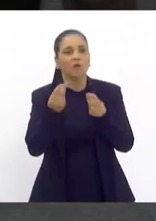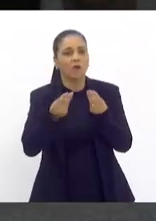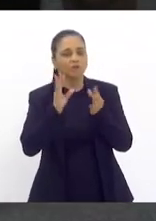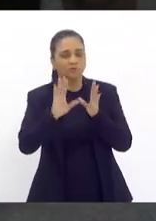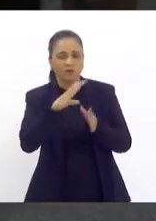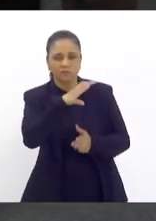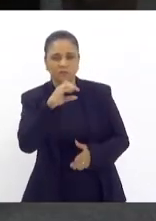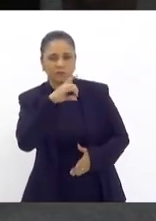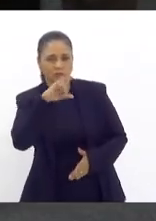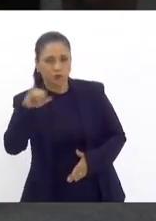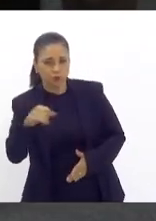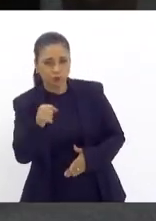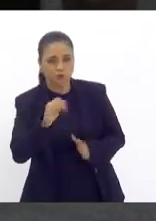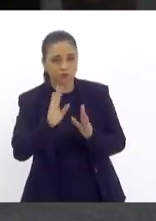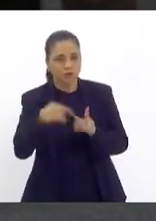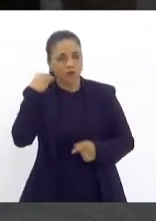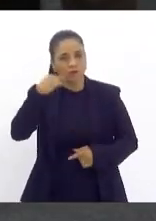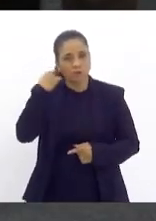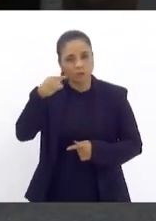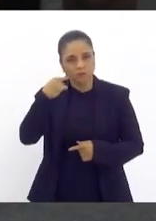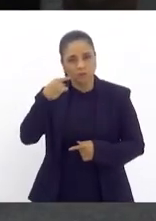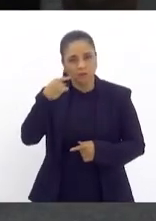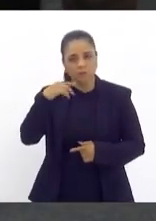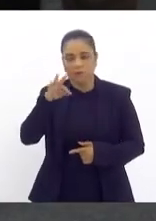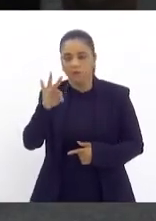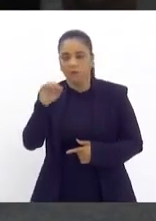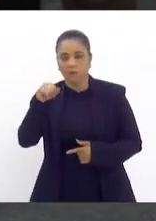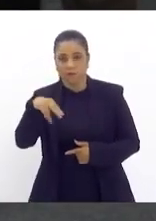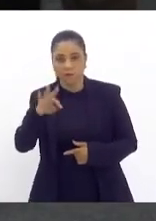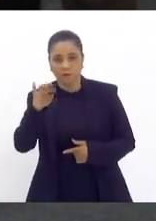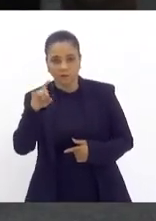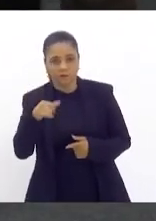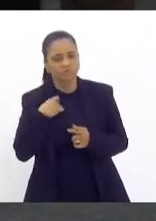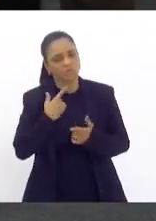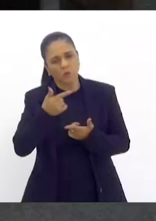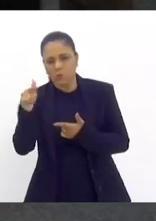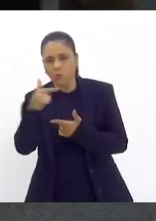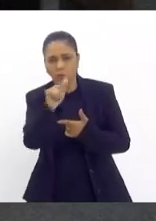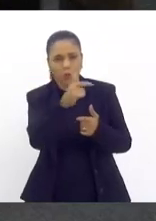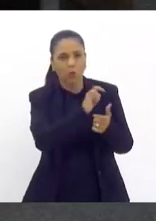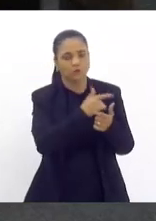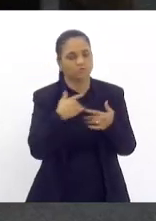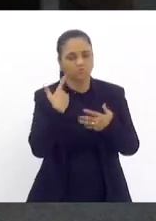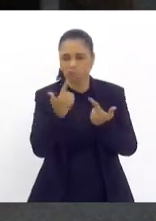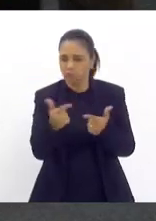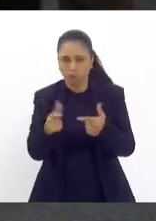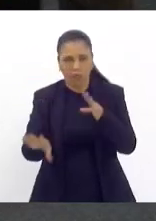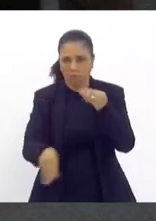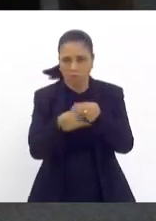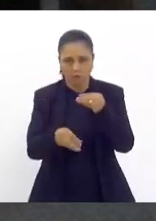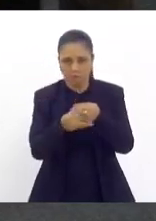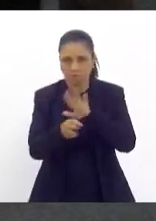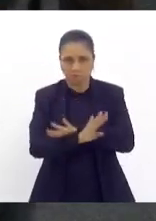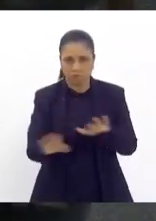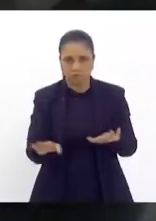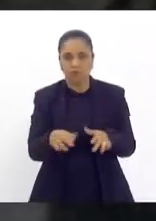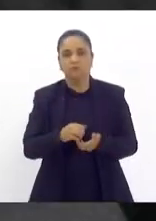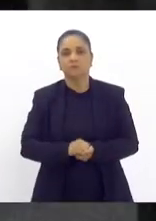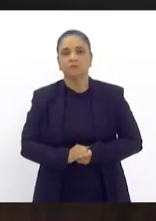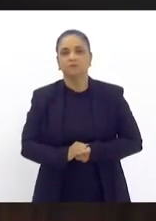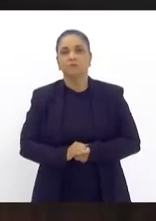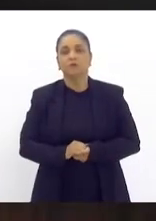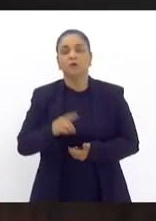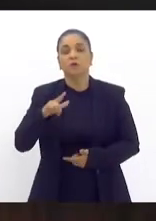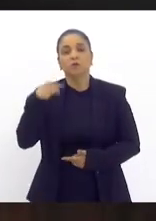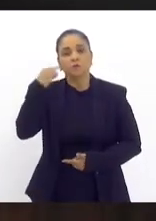Tander e as outras de minha autoria. Assim posto, não tem mais emenda. Obrigado, deputado Luiz